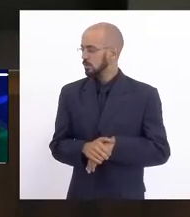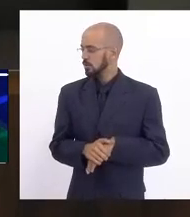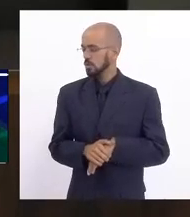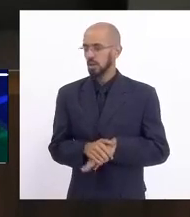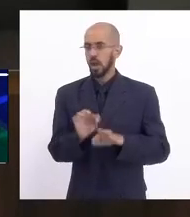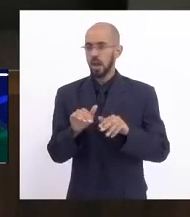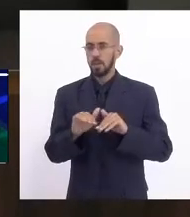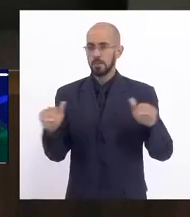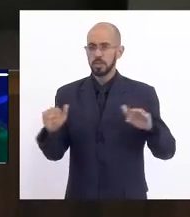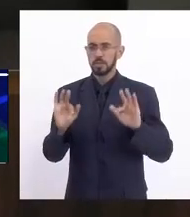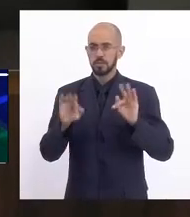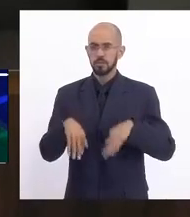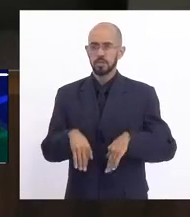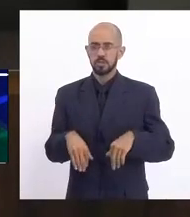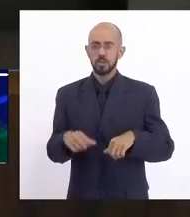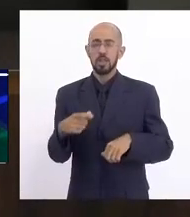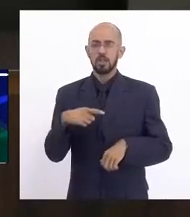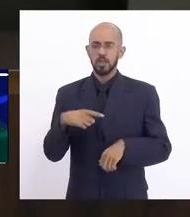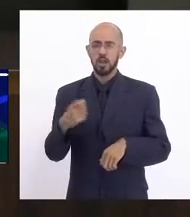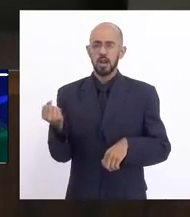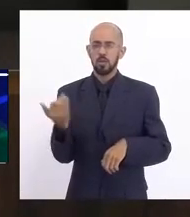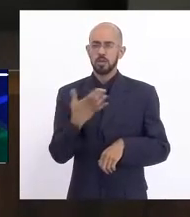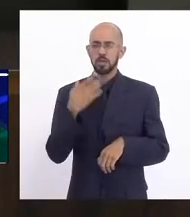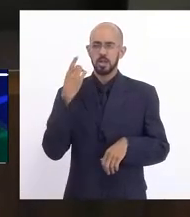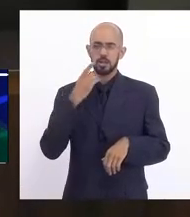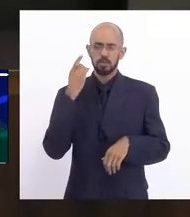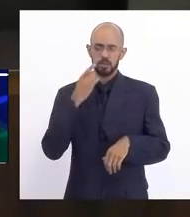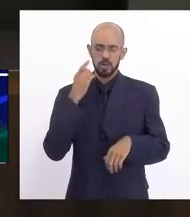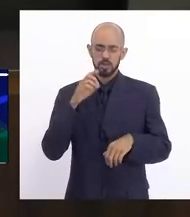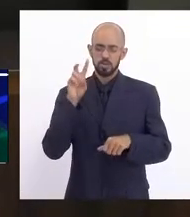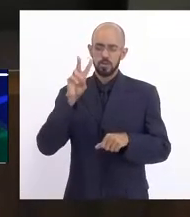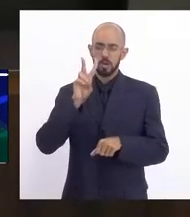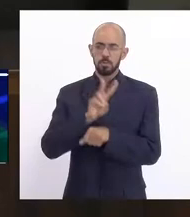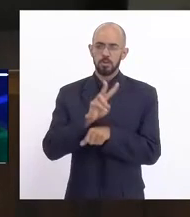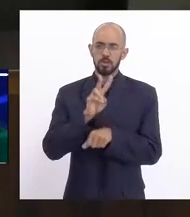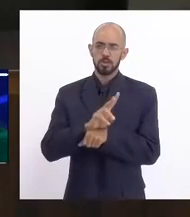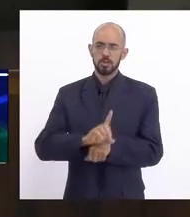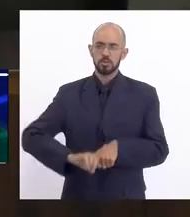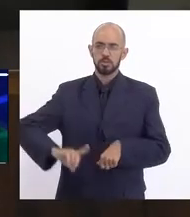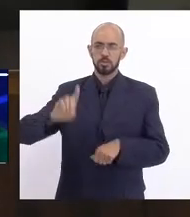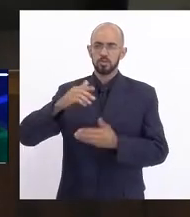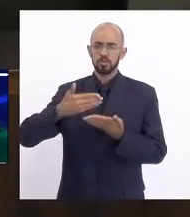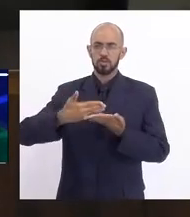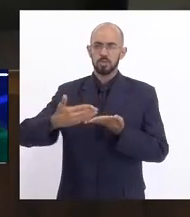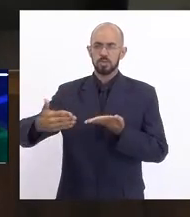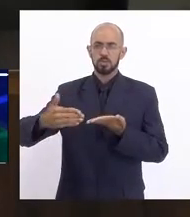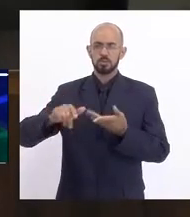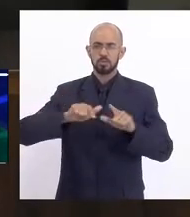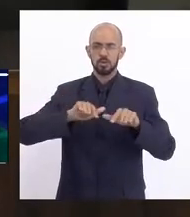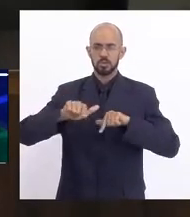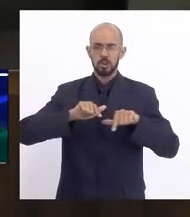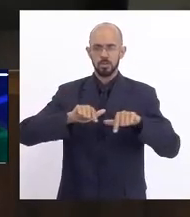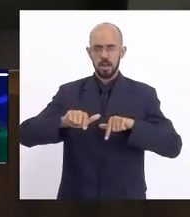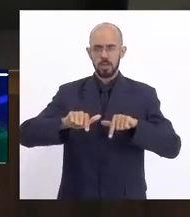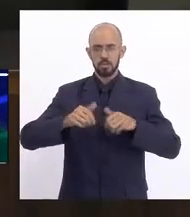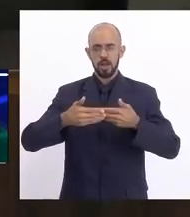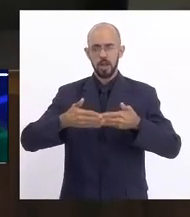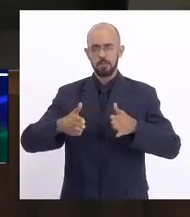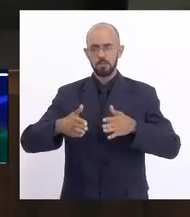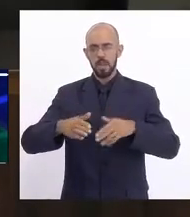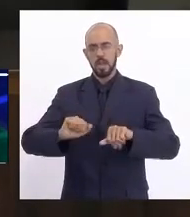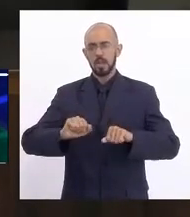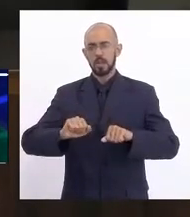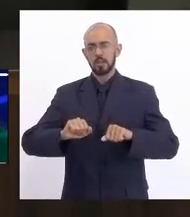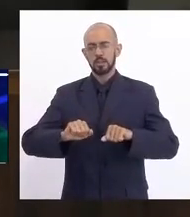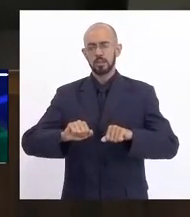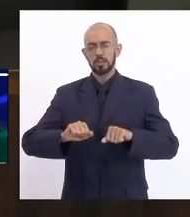A mesma está encerrada. Havendo o número legal sobre a proteção de Deus, iniciamos nosso trabalho. Está aberta a sessão. A presidência